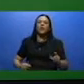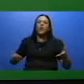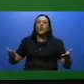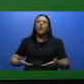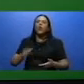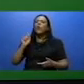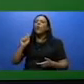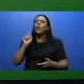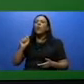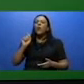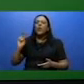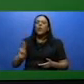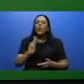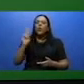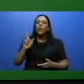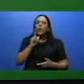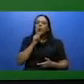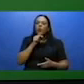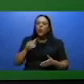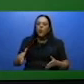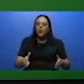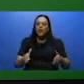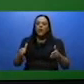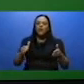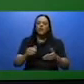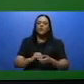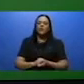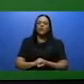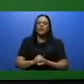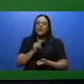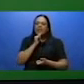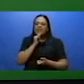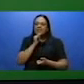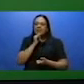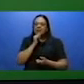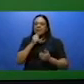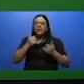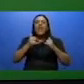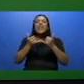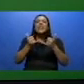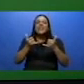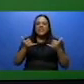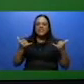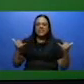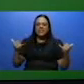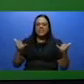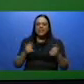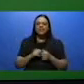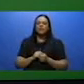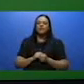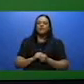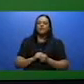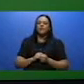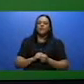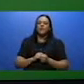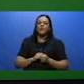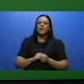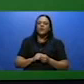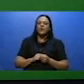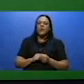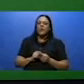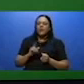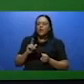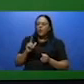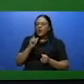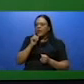também que no passado a gente não tinha? A eletricidade, Olha lá, os rios hoje são